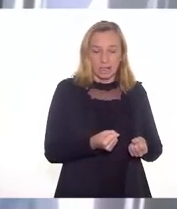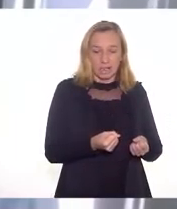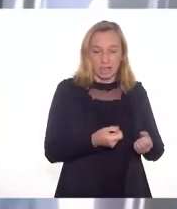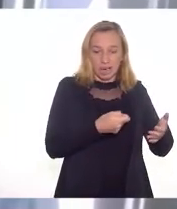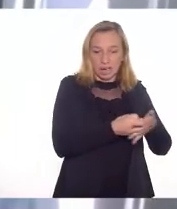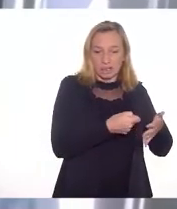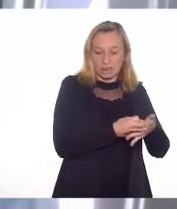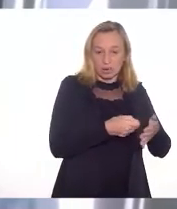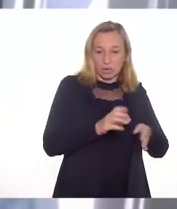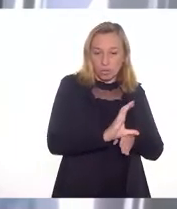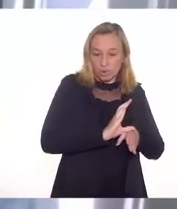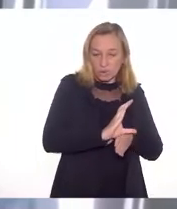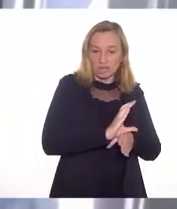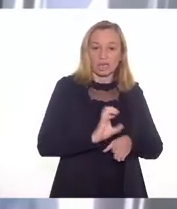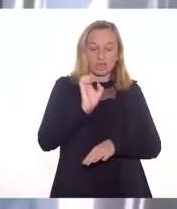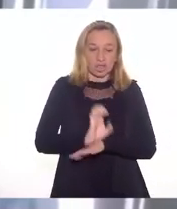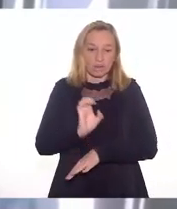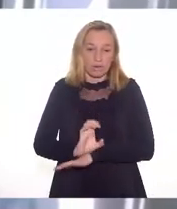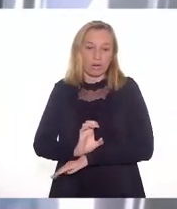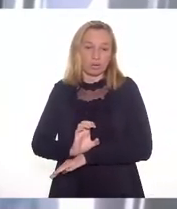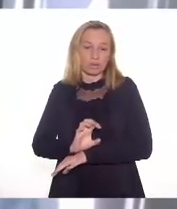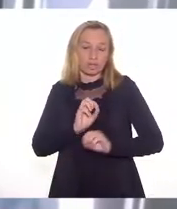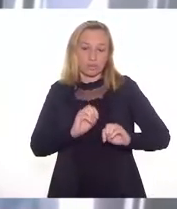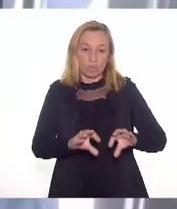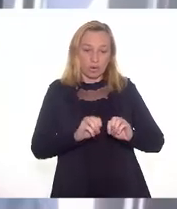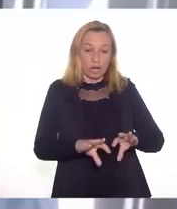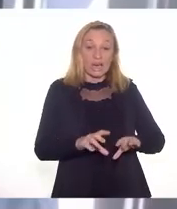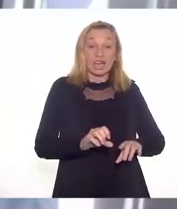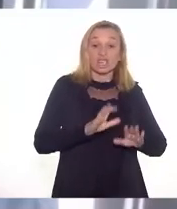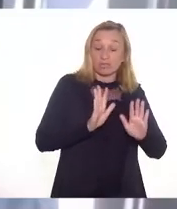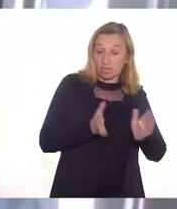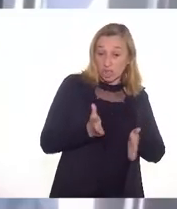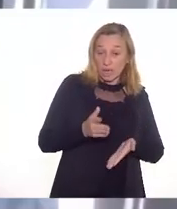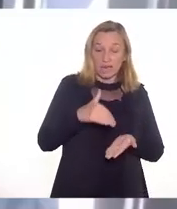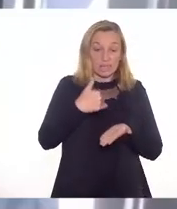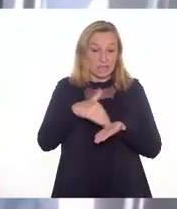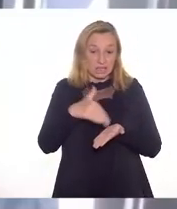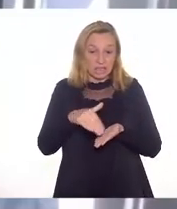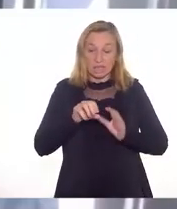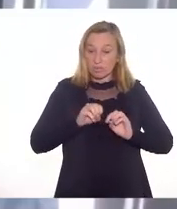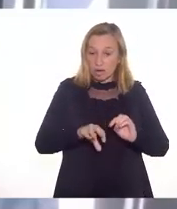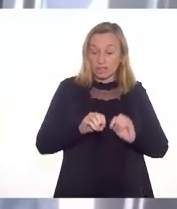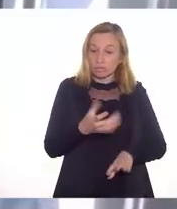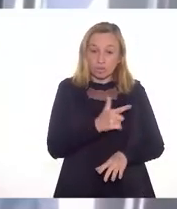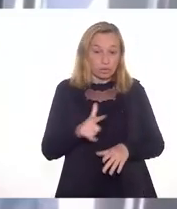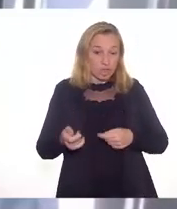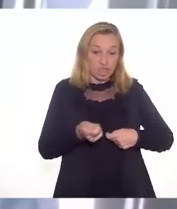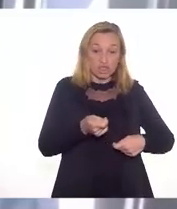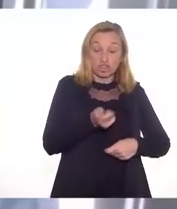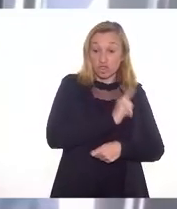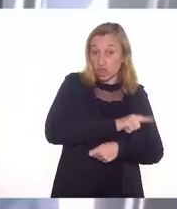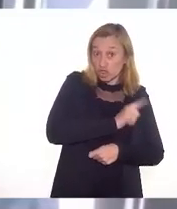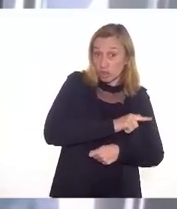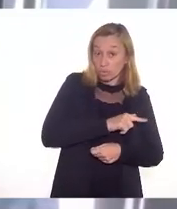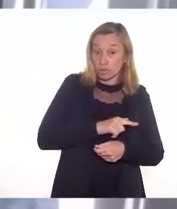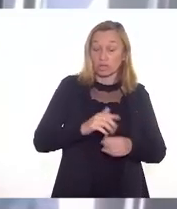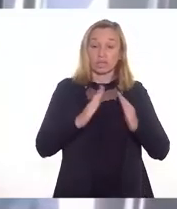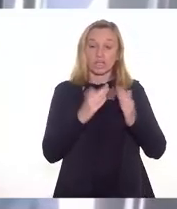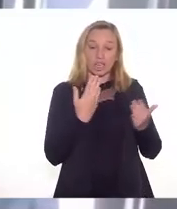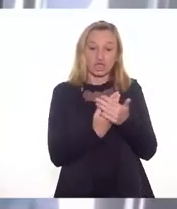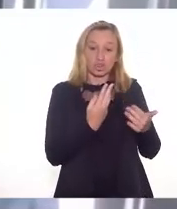de Educação, já que a SEDUC não tem gestão sobre as escolas privadas, né? O Conselho Estadual de Educação, que é